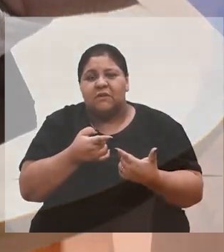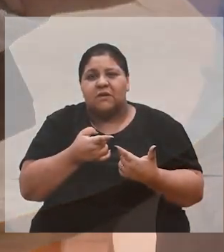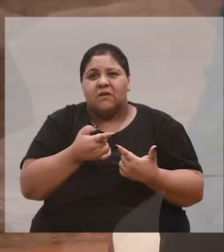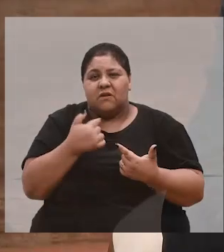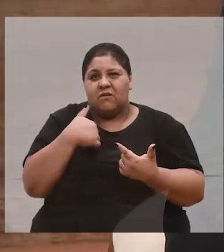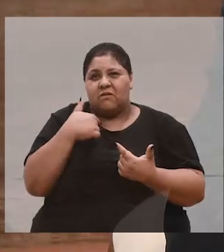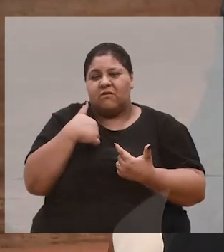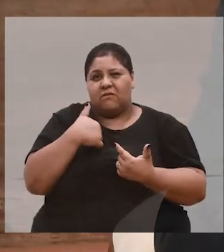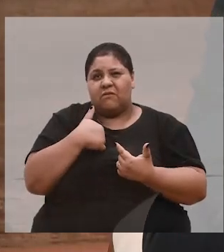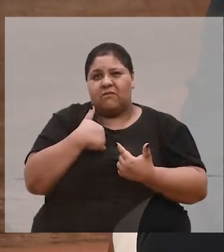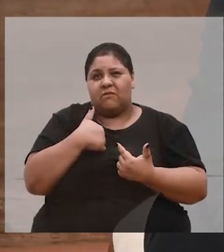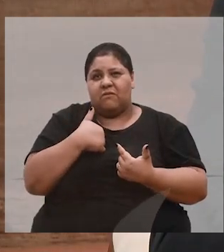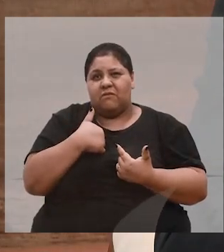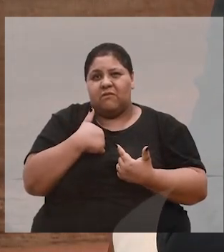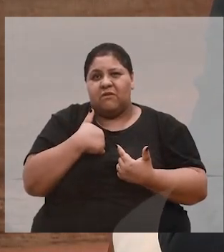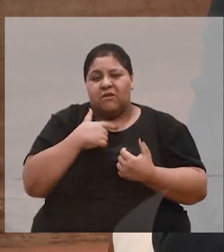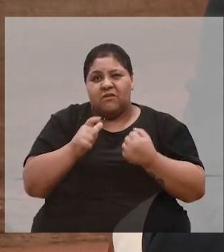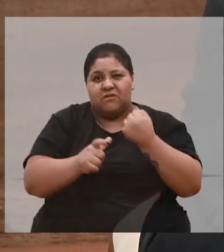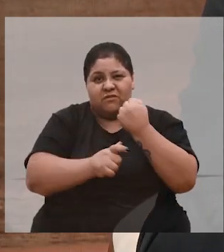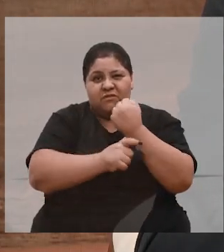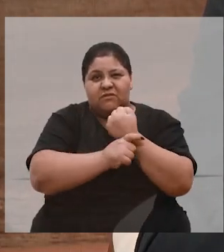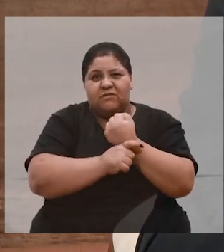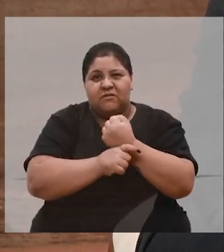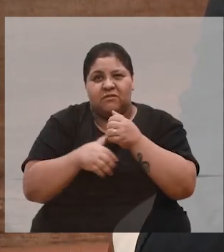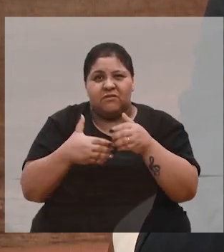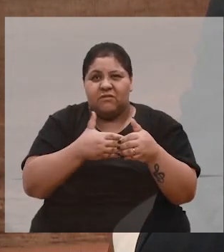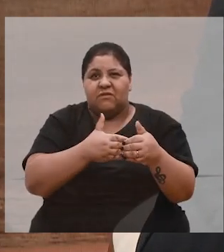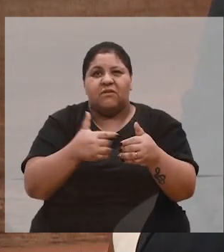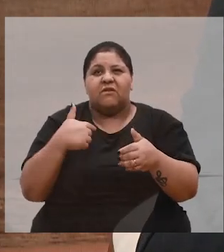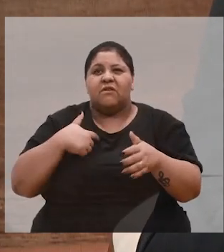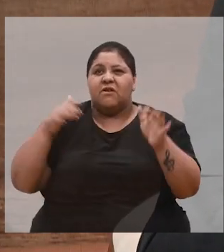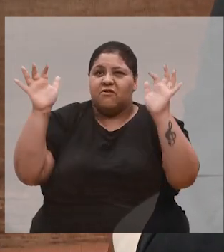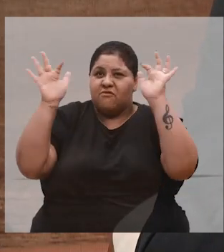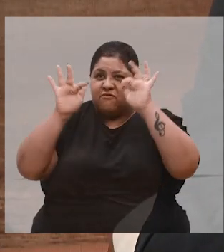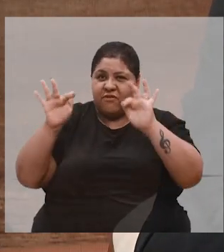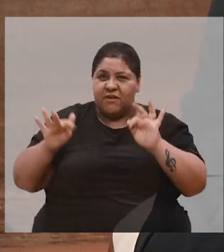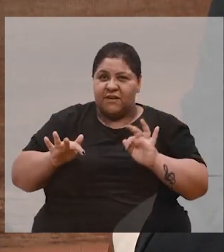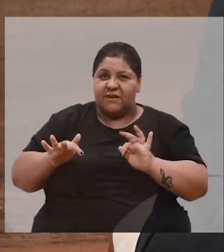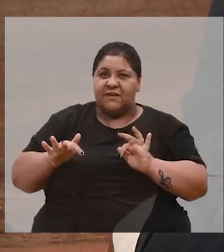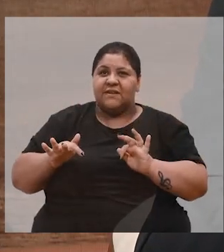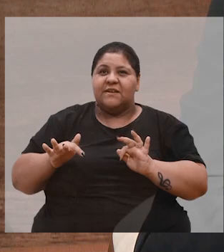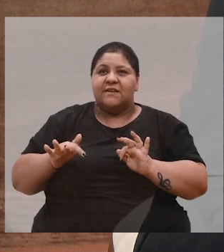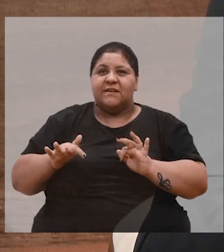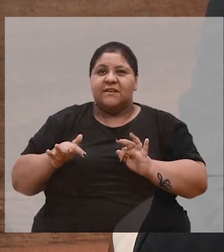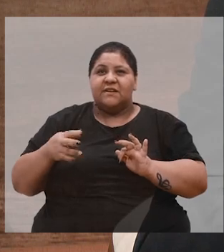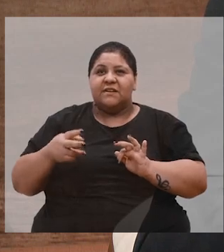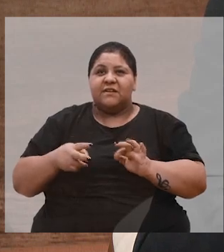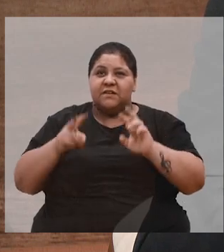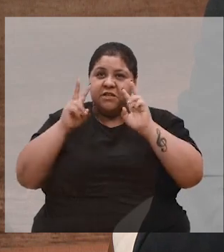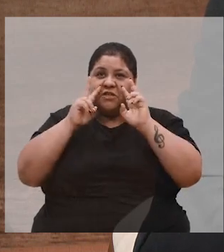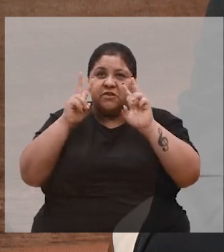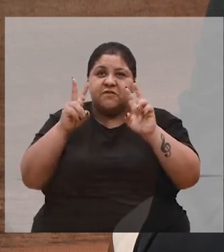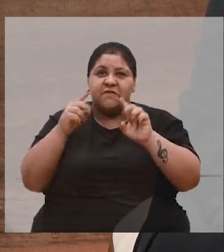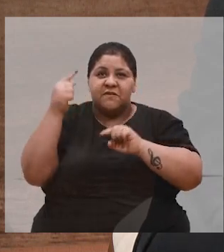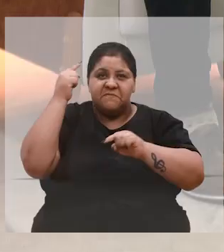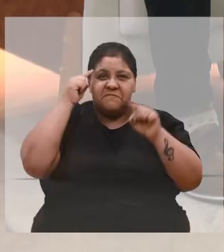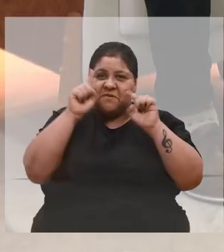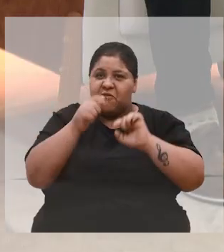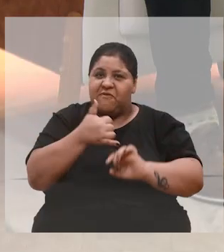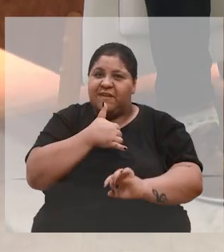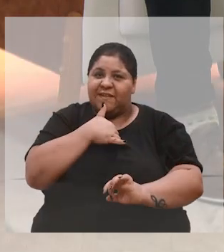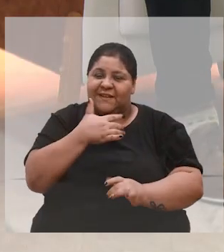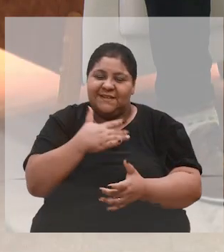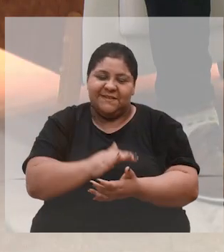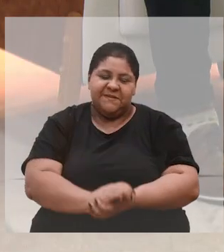eu te garanto aqui que, acompanhando essa parte, eu fiquei muito feliz de acompanhar as tuas ideias. Eu fiquei nem um pouco triste.